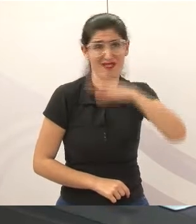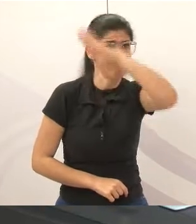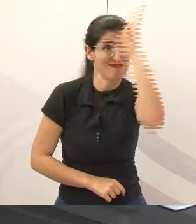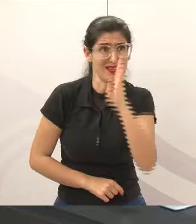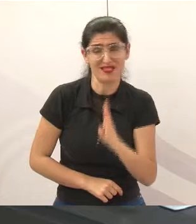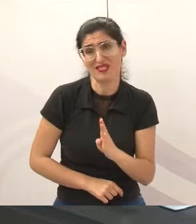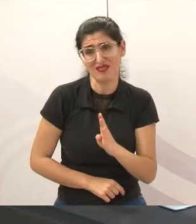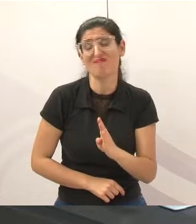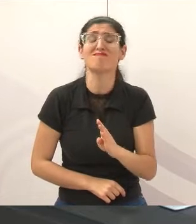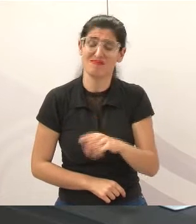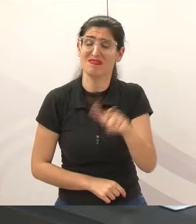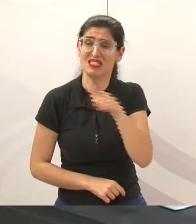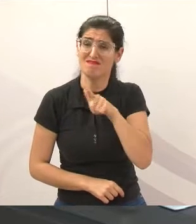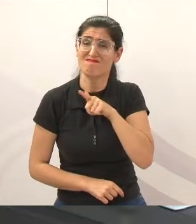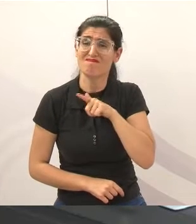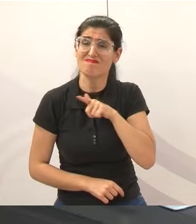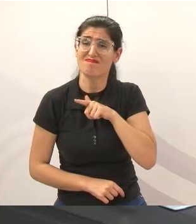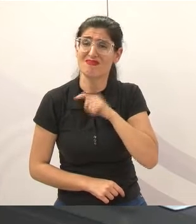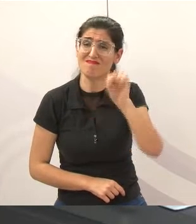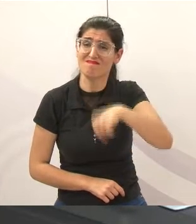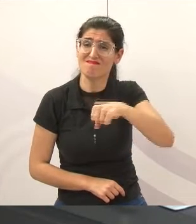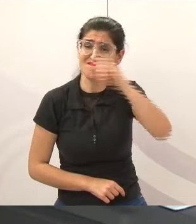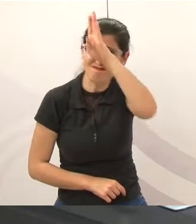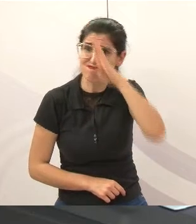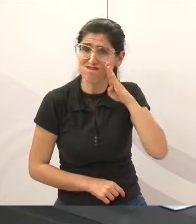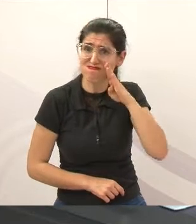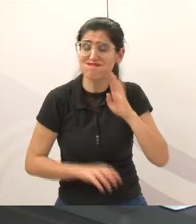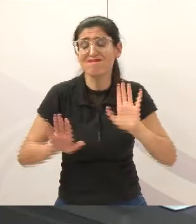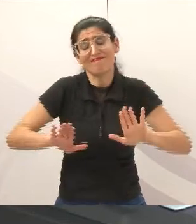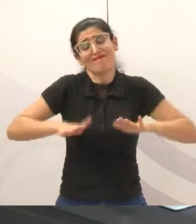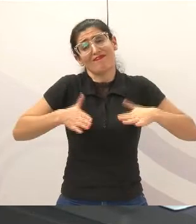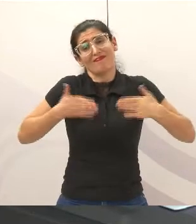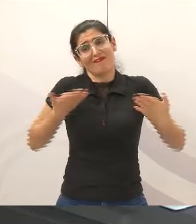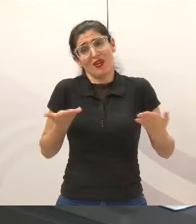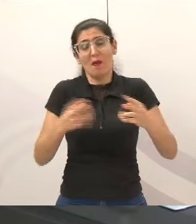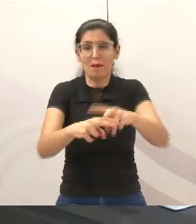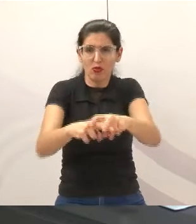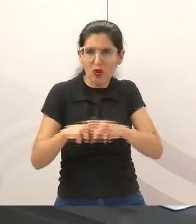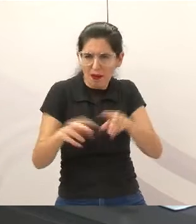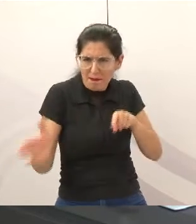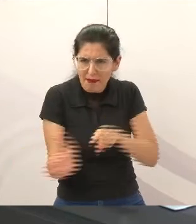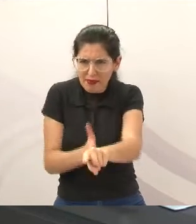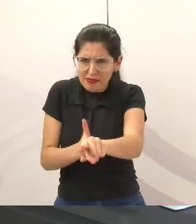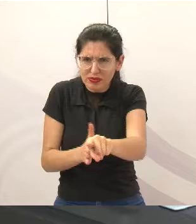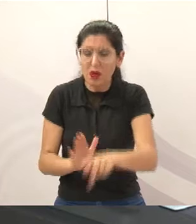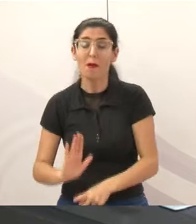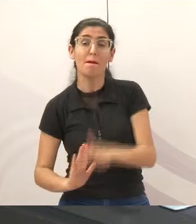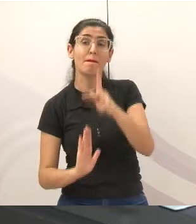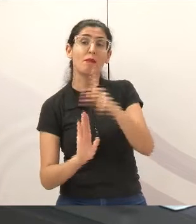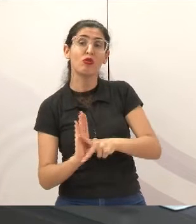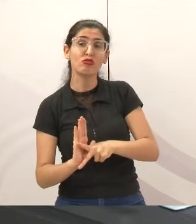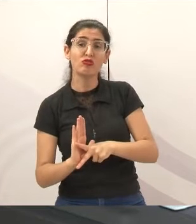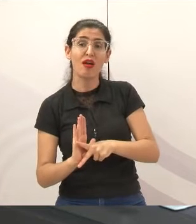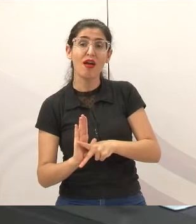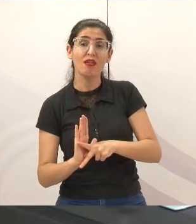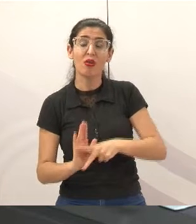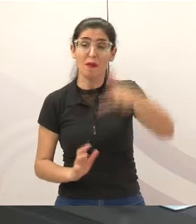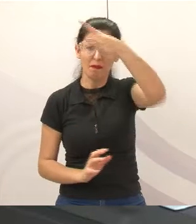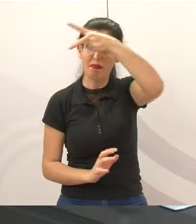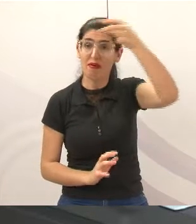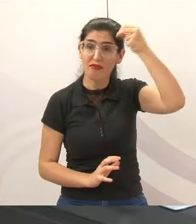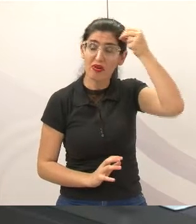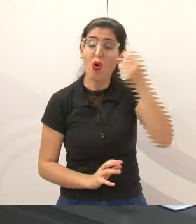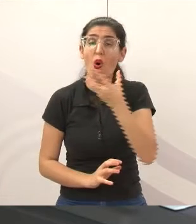Brasil. Então, esse é o meu questionamento. Então, esse projeto também teria que partir de onde? Vir do prefeito